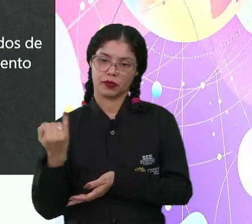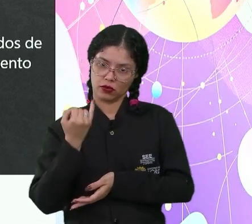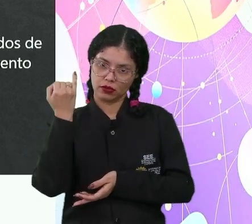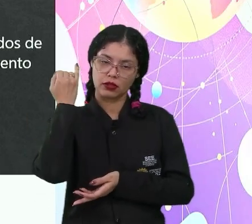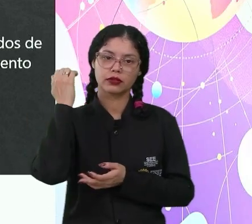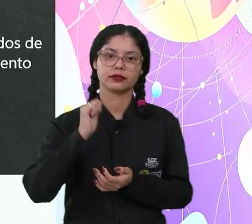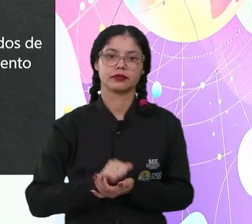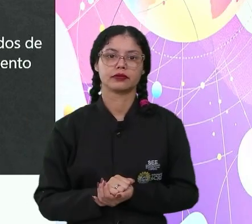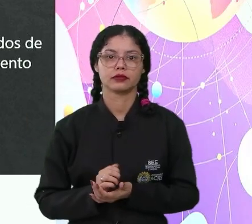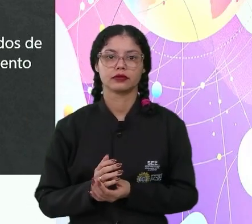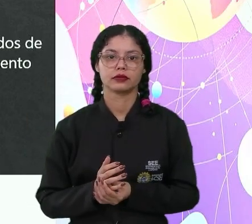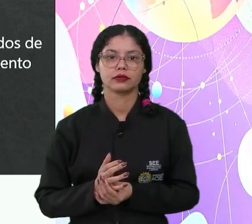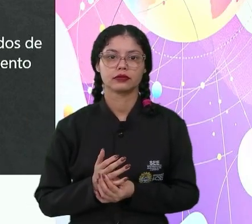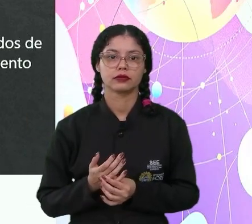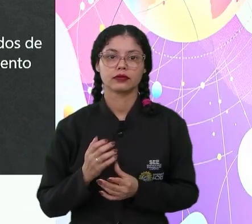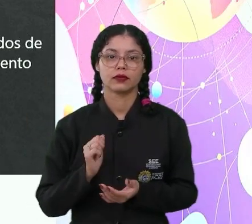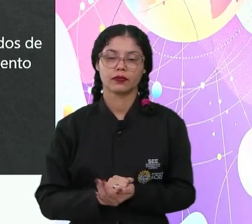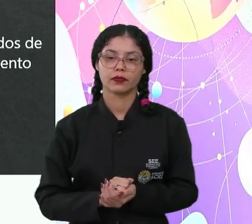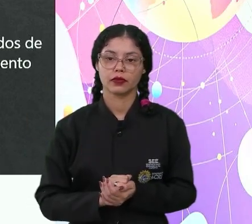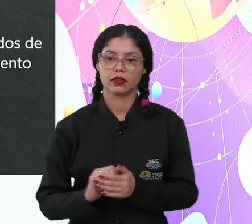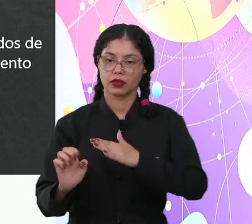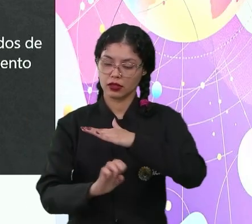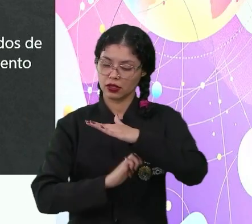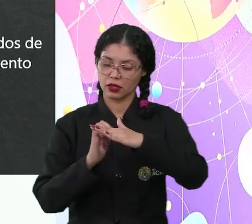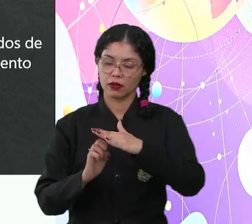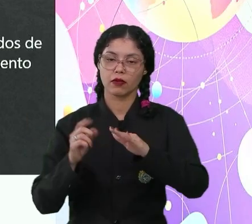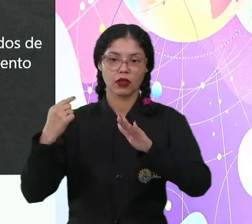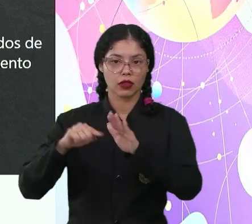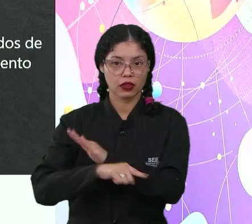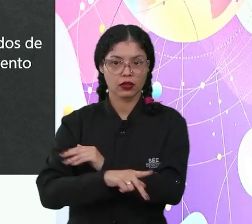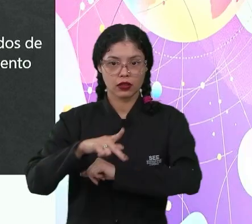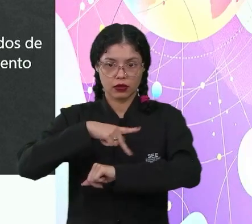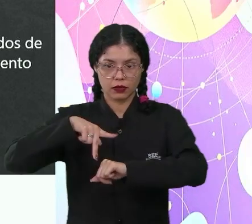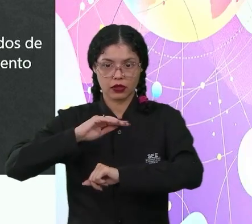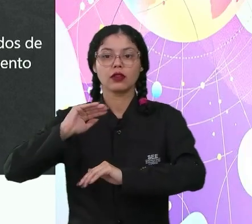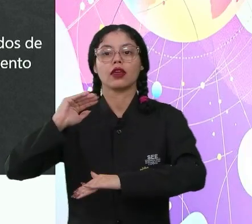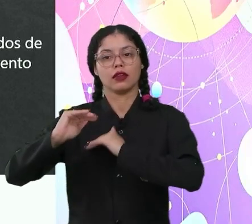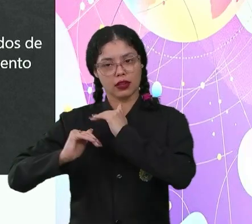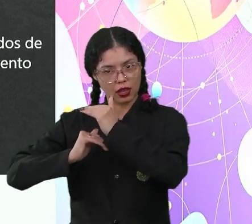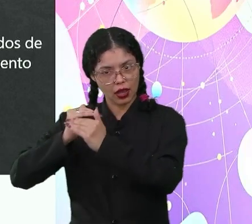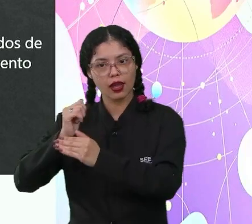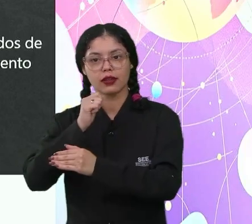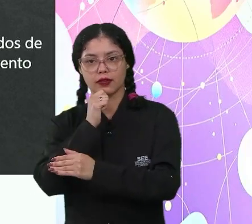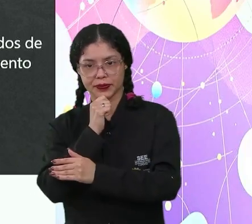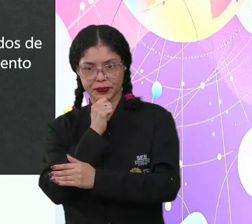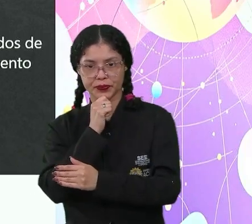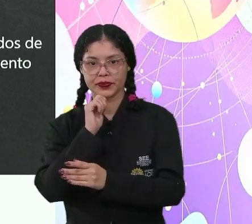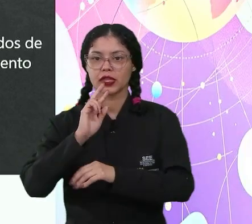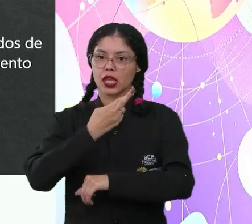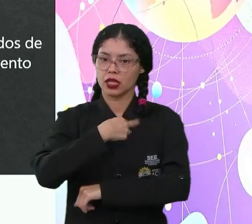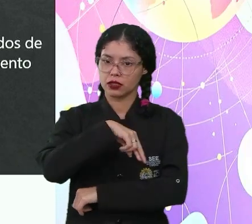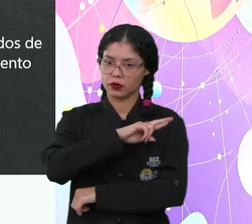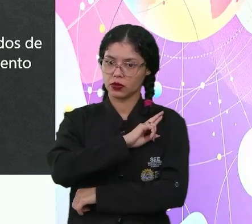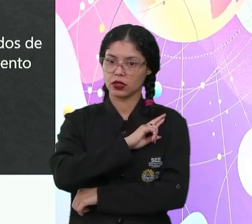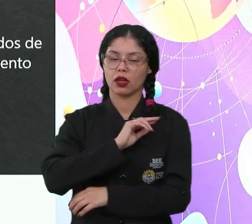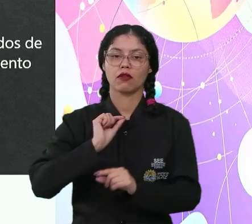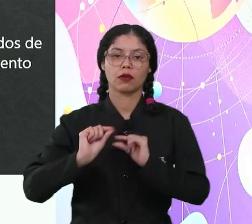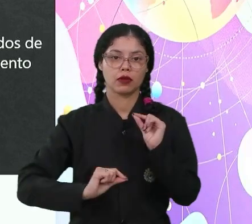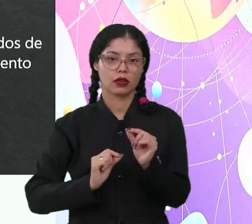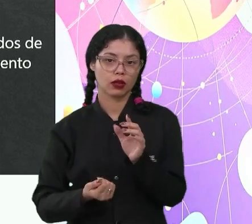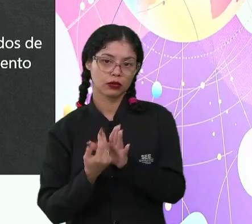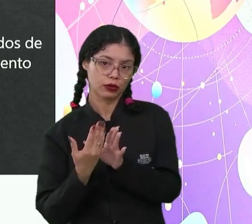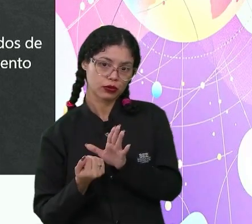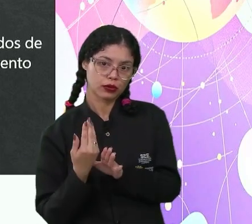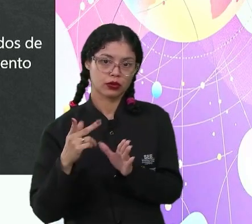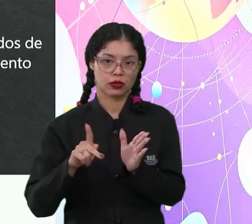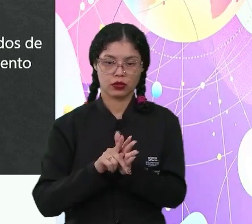tá? Então, essas empresas transnacionais, dentro desses países em desenvolvimento, elas vão ser responsáveis aí por criação